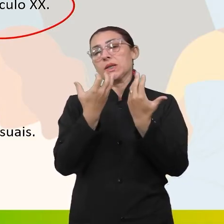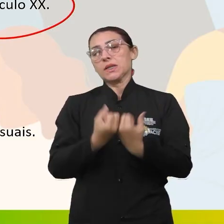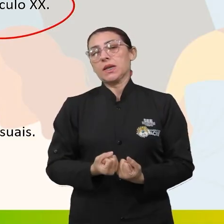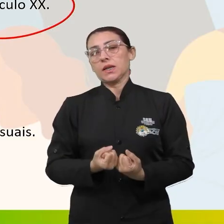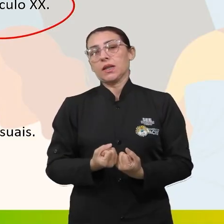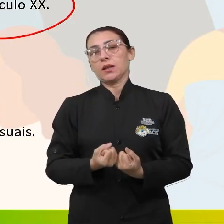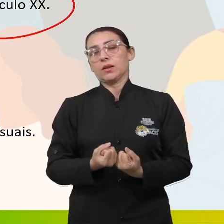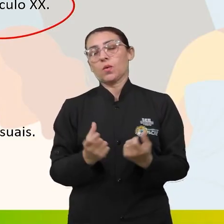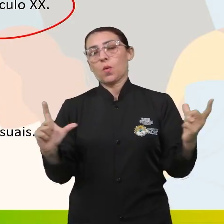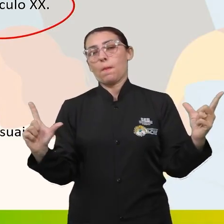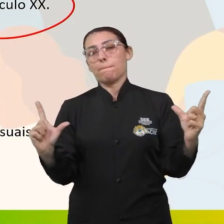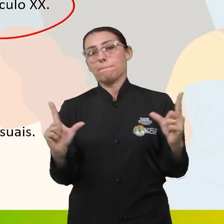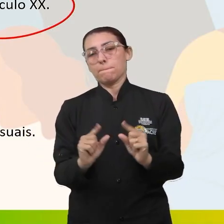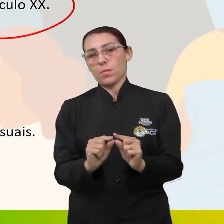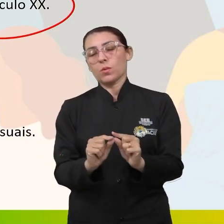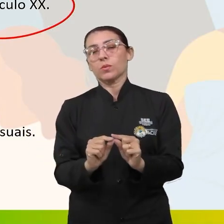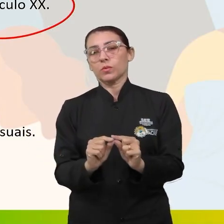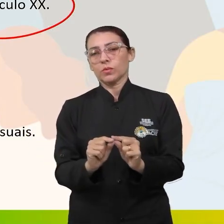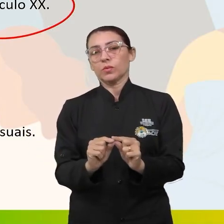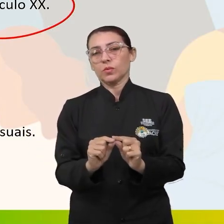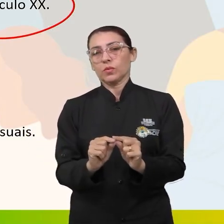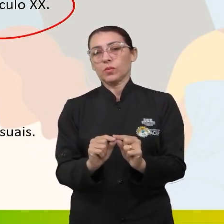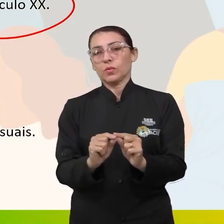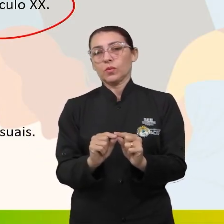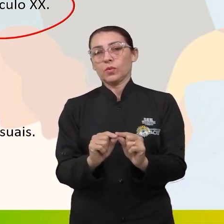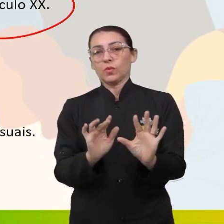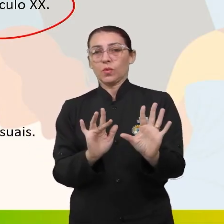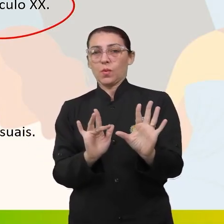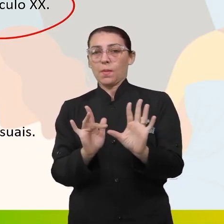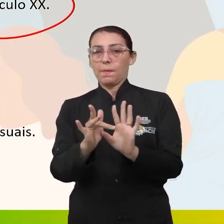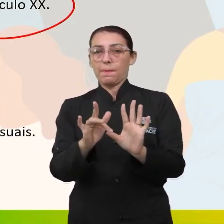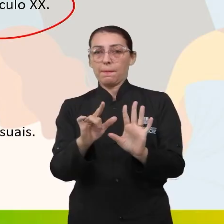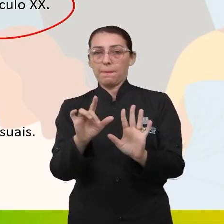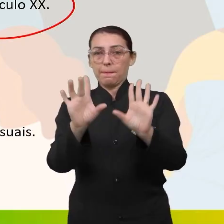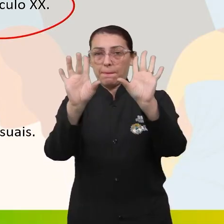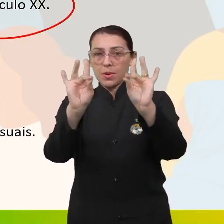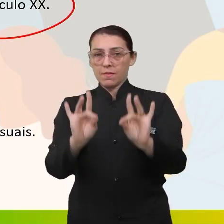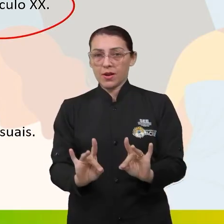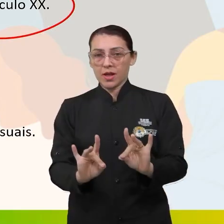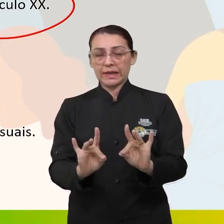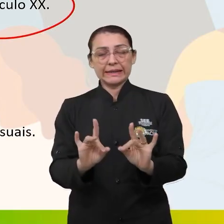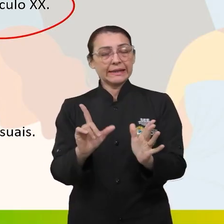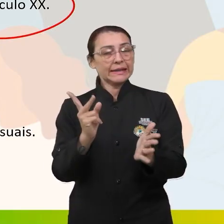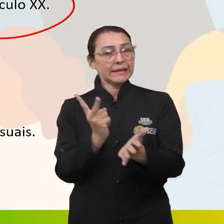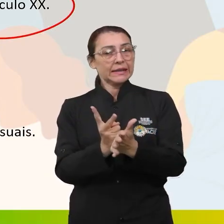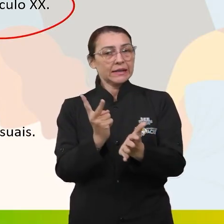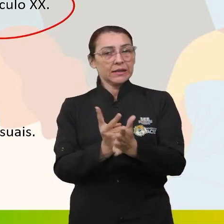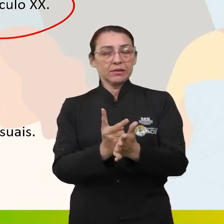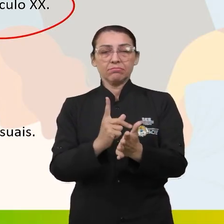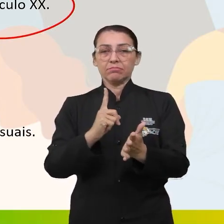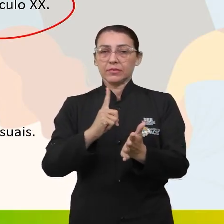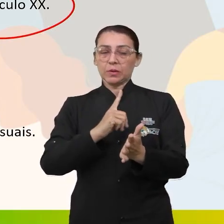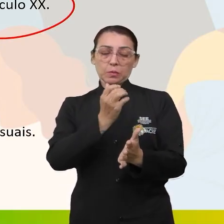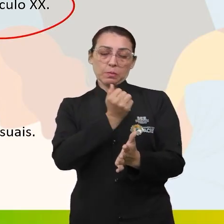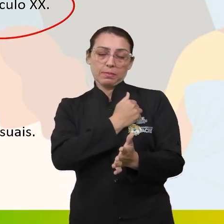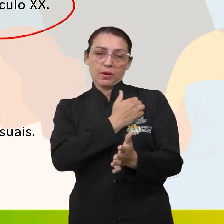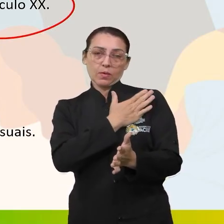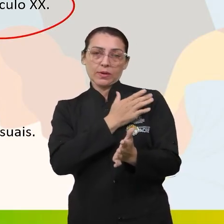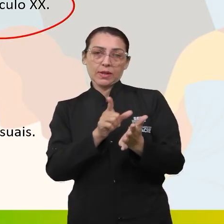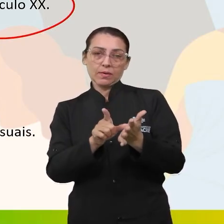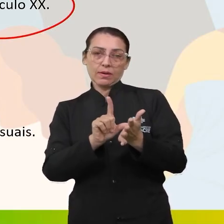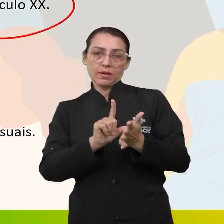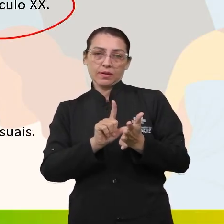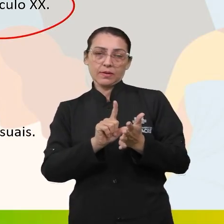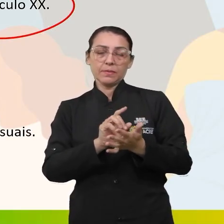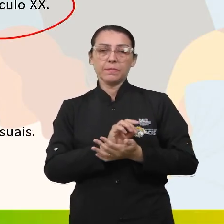com pouco privilégio. Então, a elite, ela sempre teve essa questão do preconceito, como eu